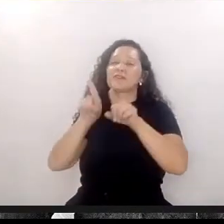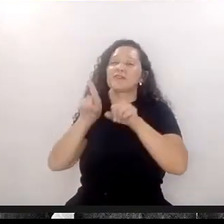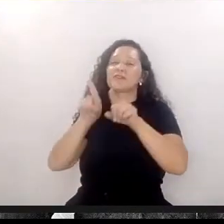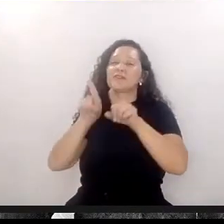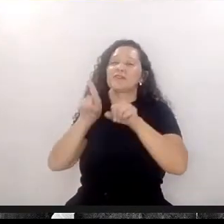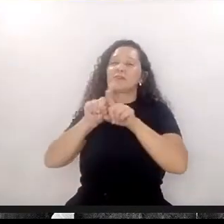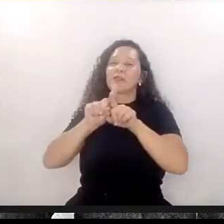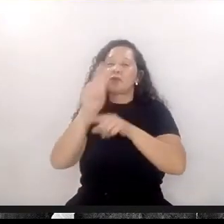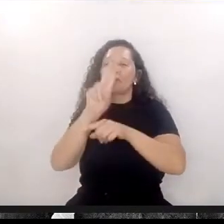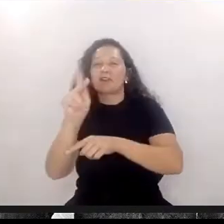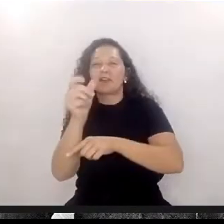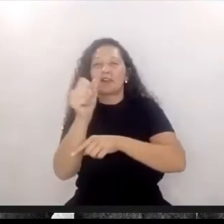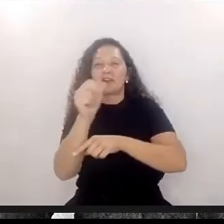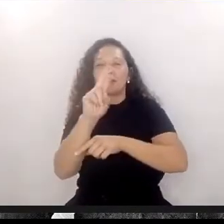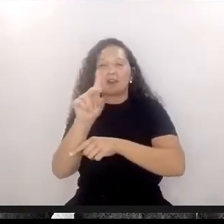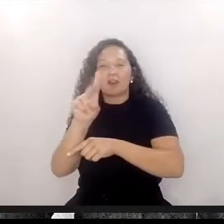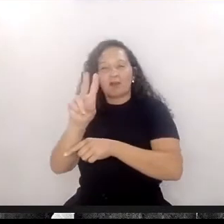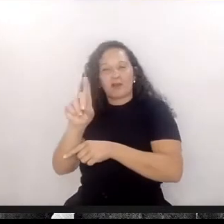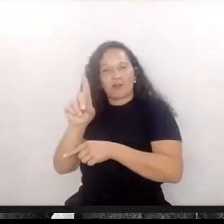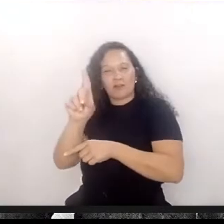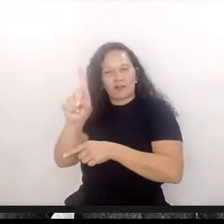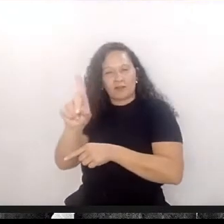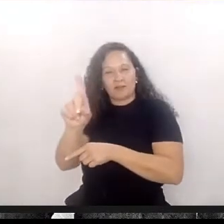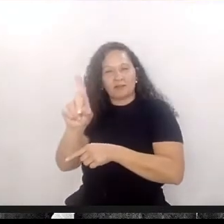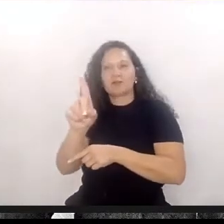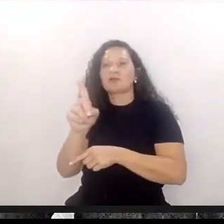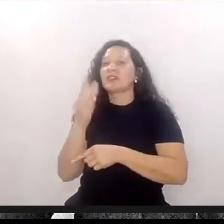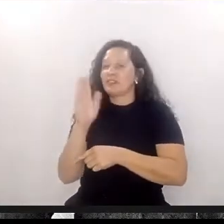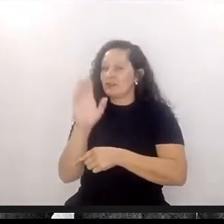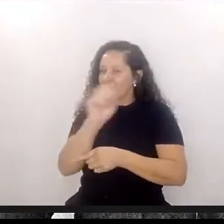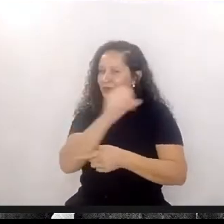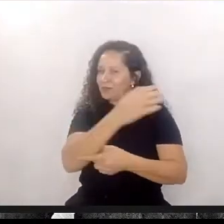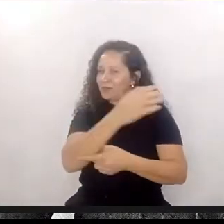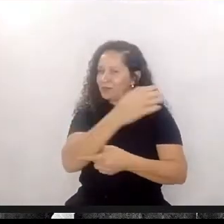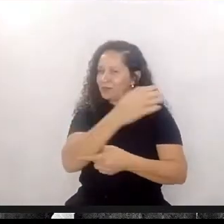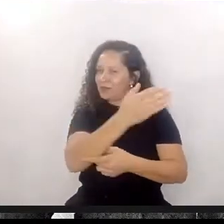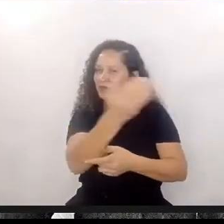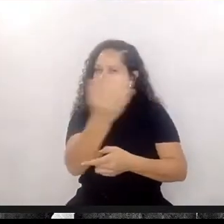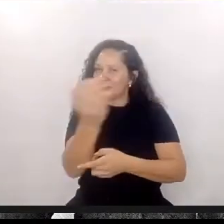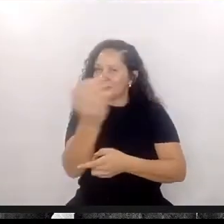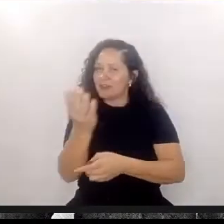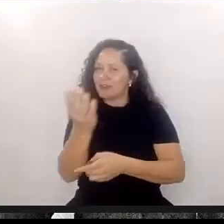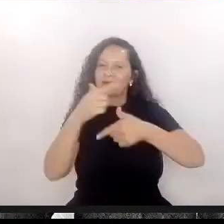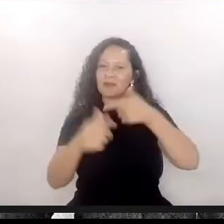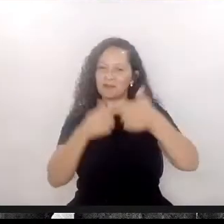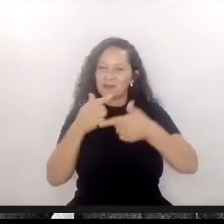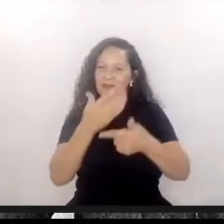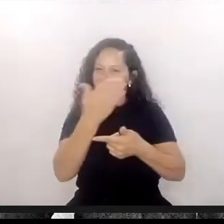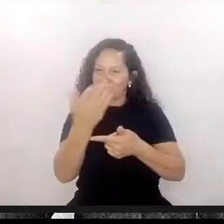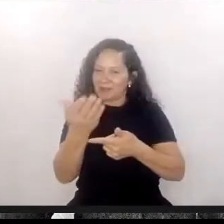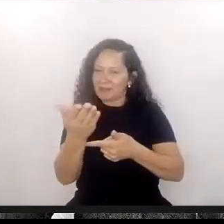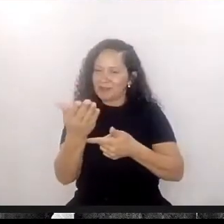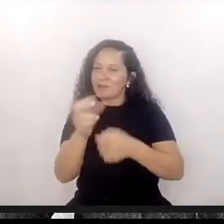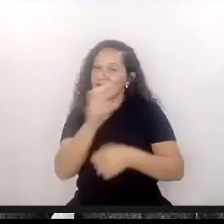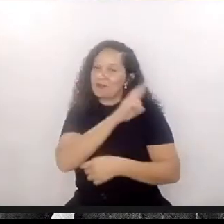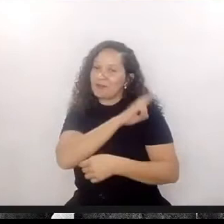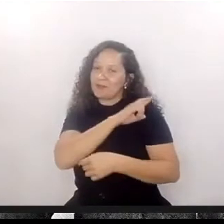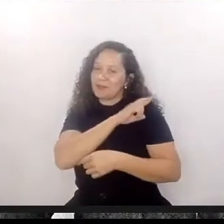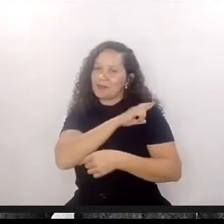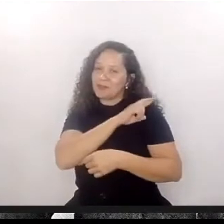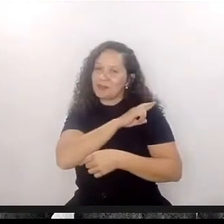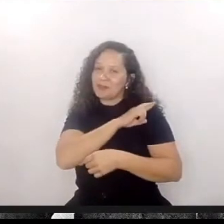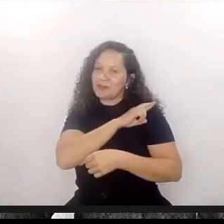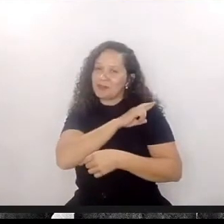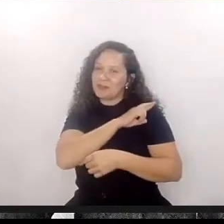dos presentes conhecem o trabalho de Kozlovski como co-curador da exposição do Pavilhão Brasileiro durante a Bienal